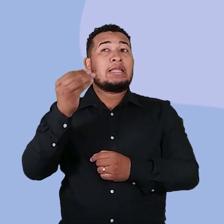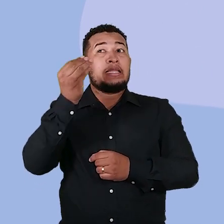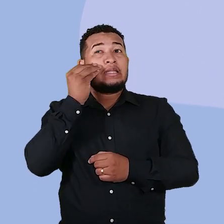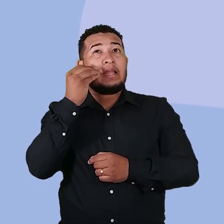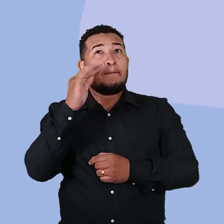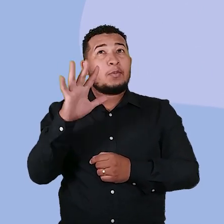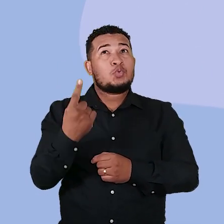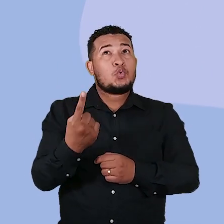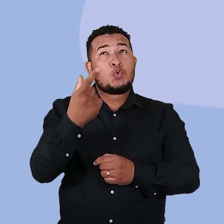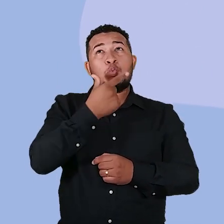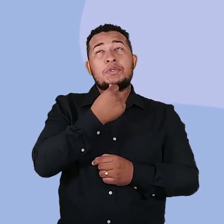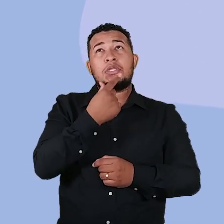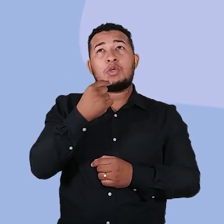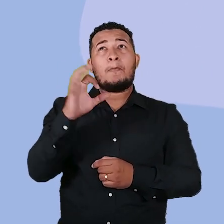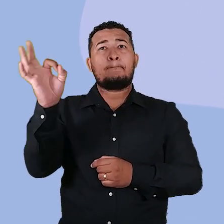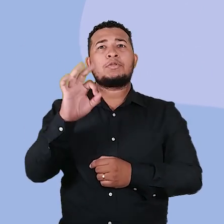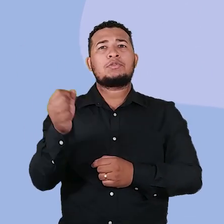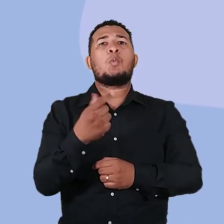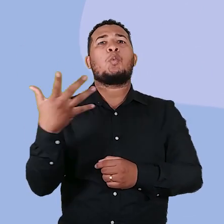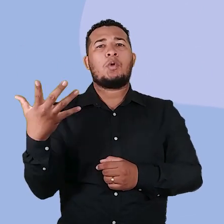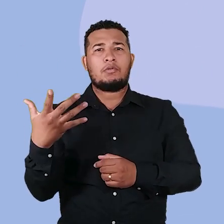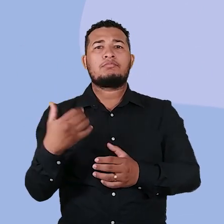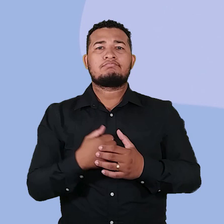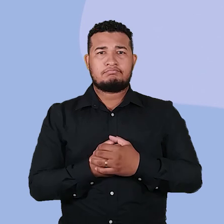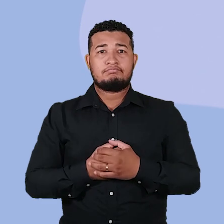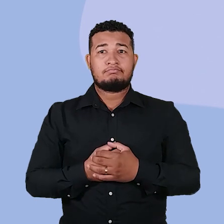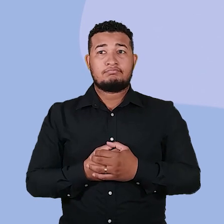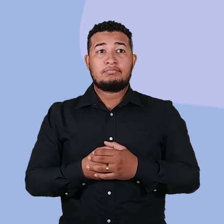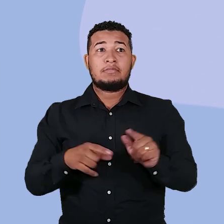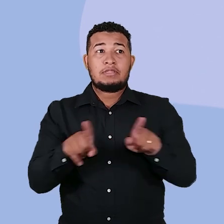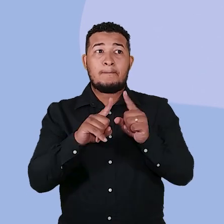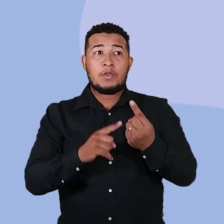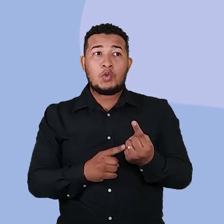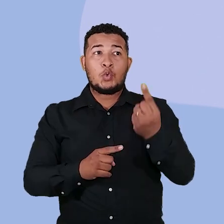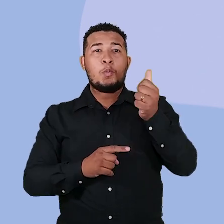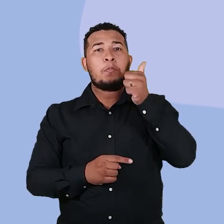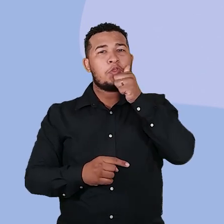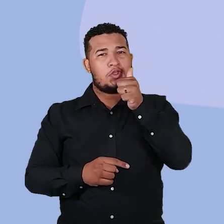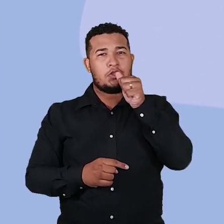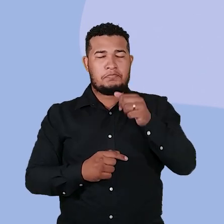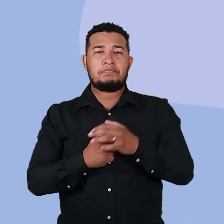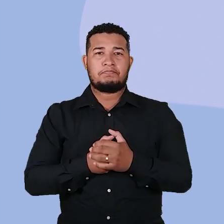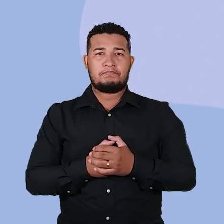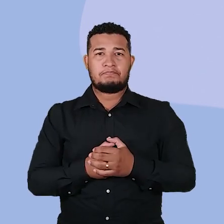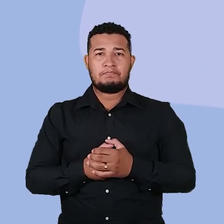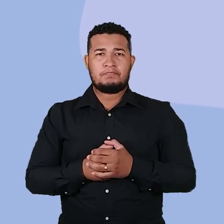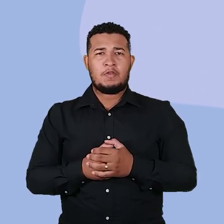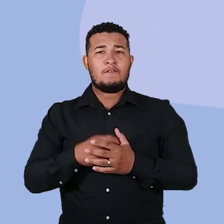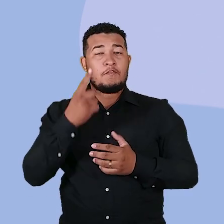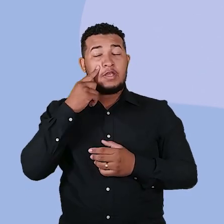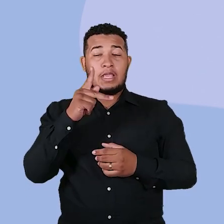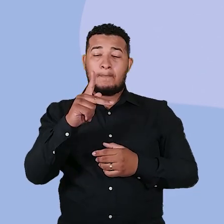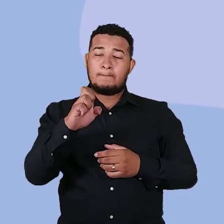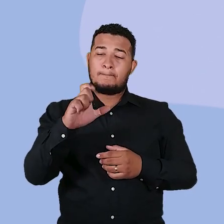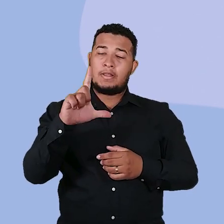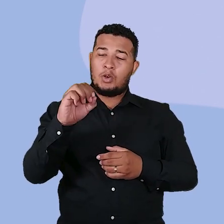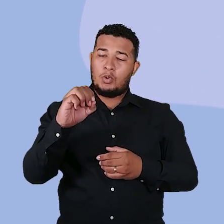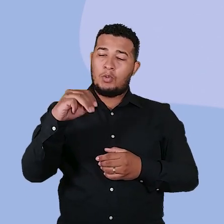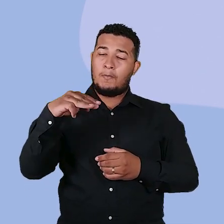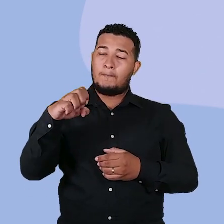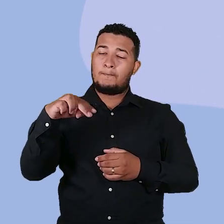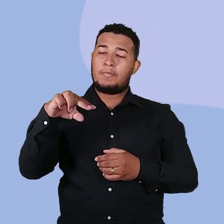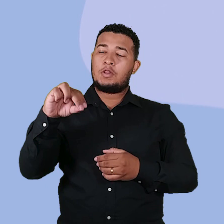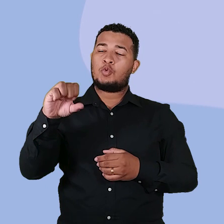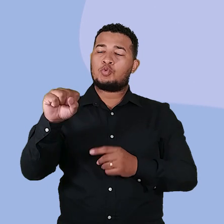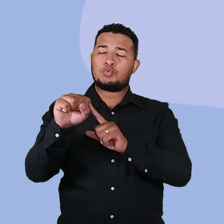de nascimento de pelo menos ouvindo e exatamente uma menina vamos ver o